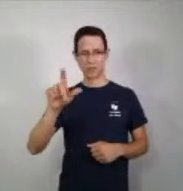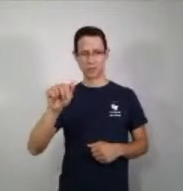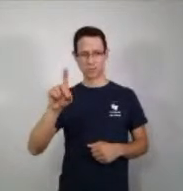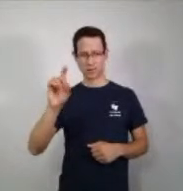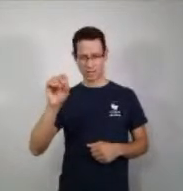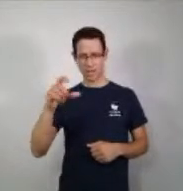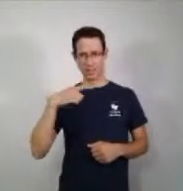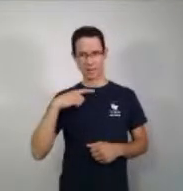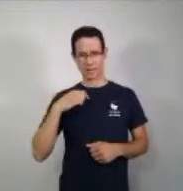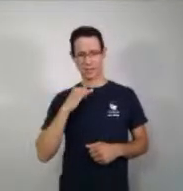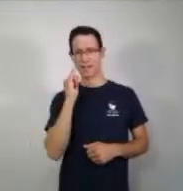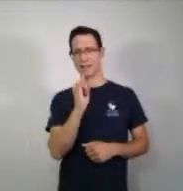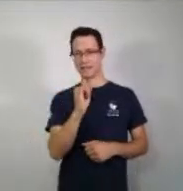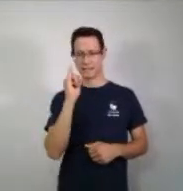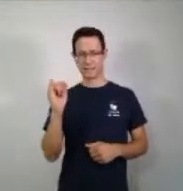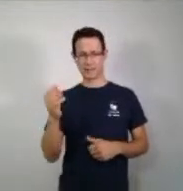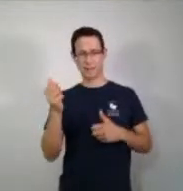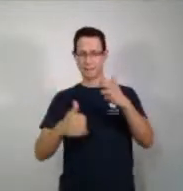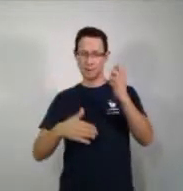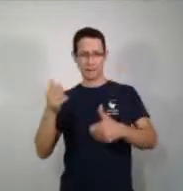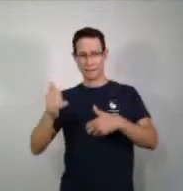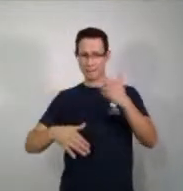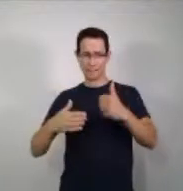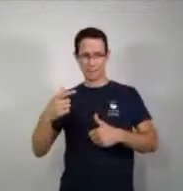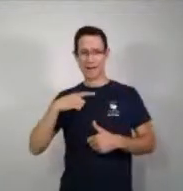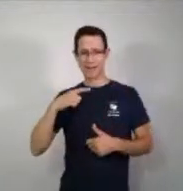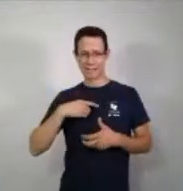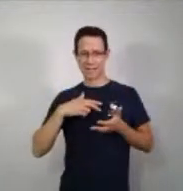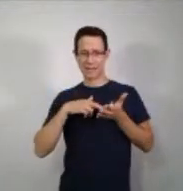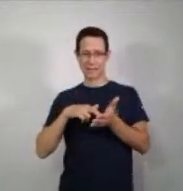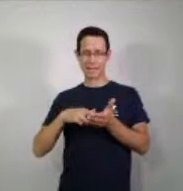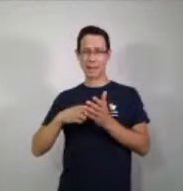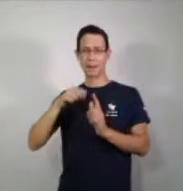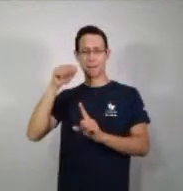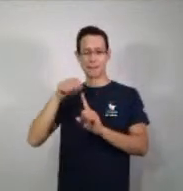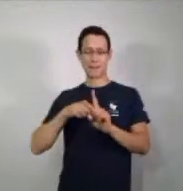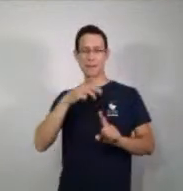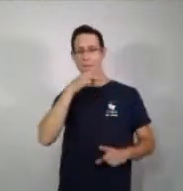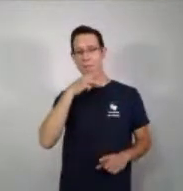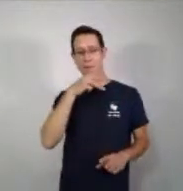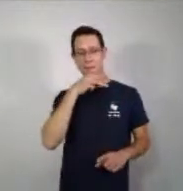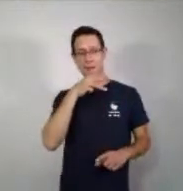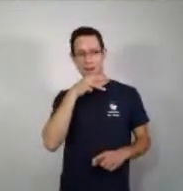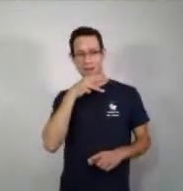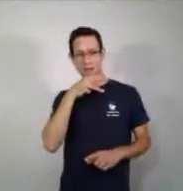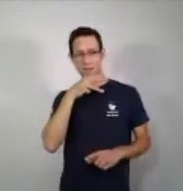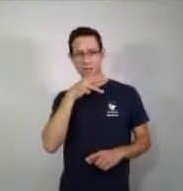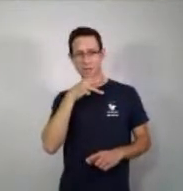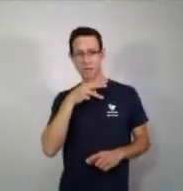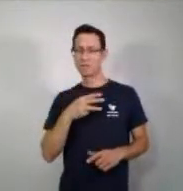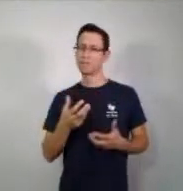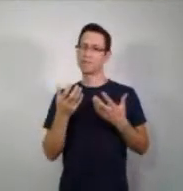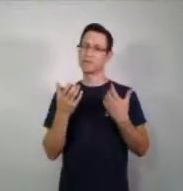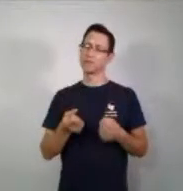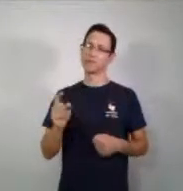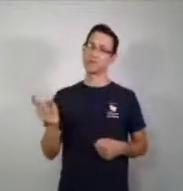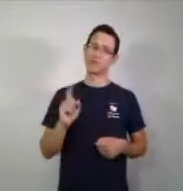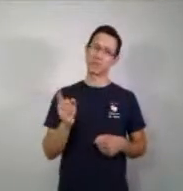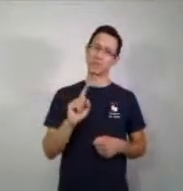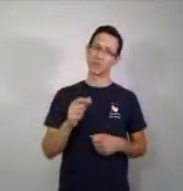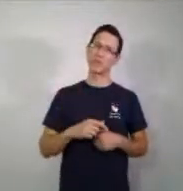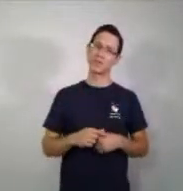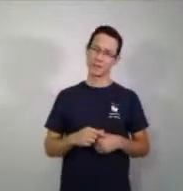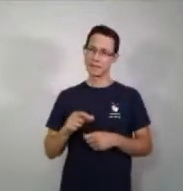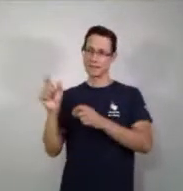da circular secreta, no mês de março, negou o visto de entrada aos